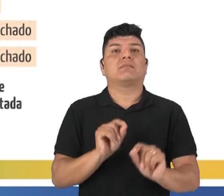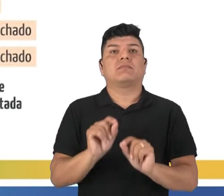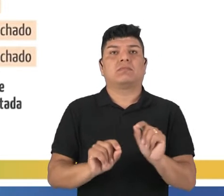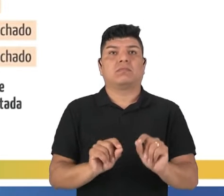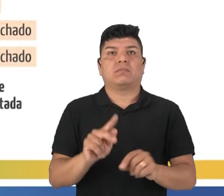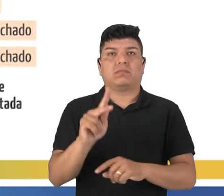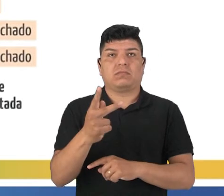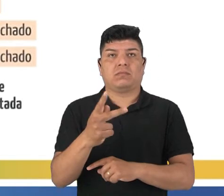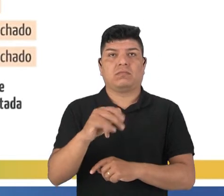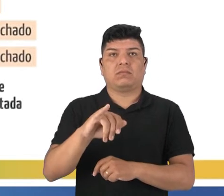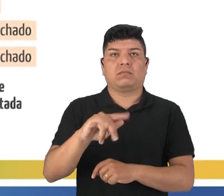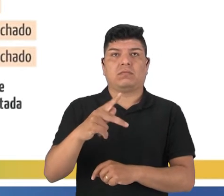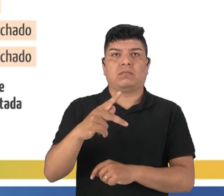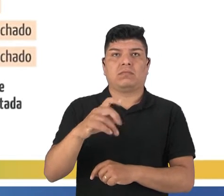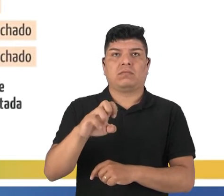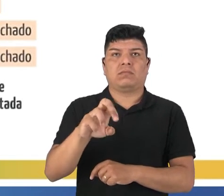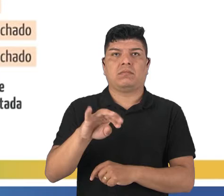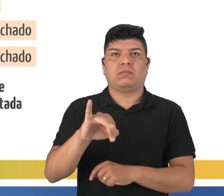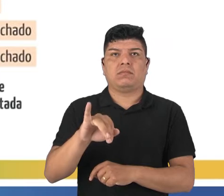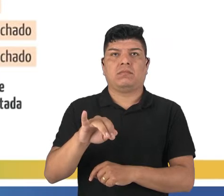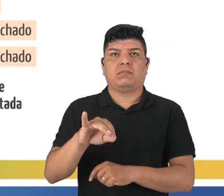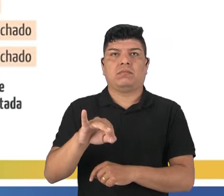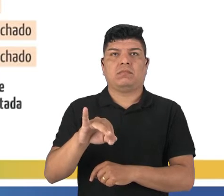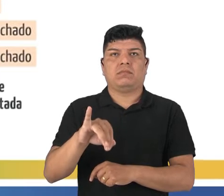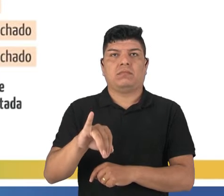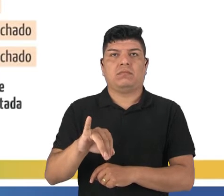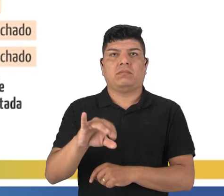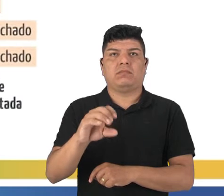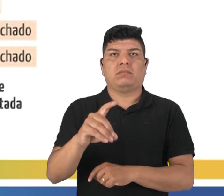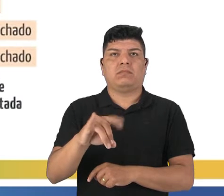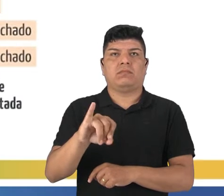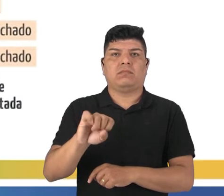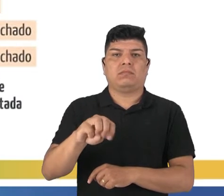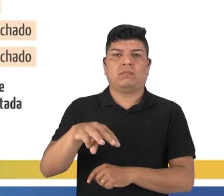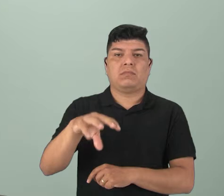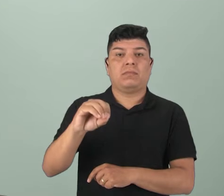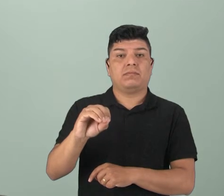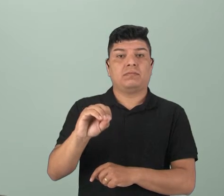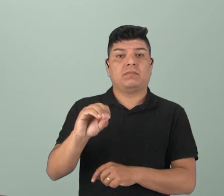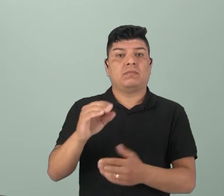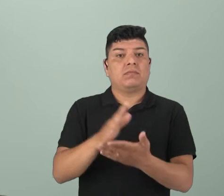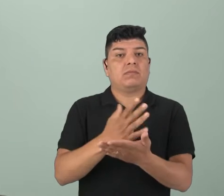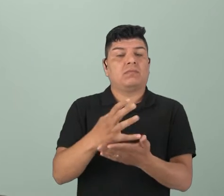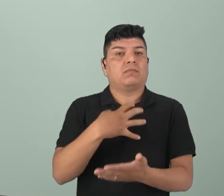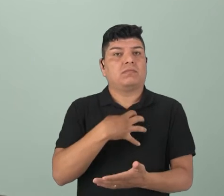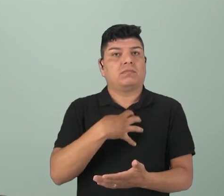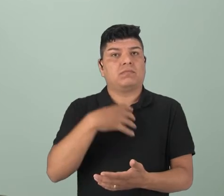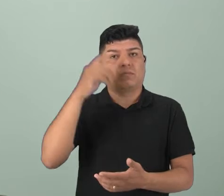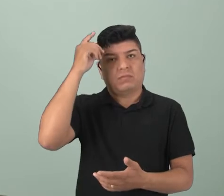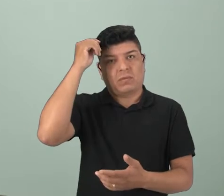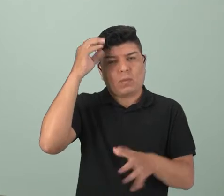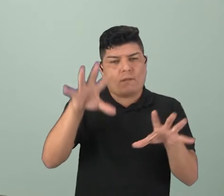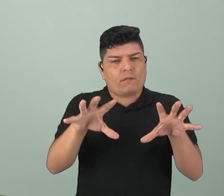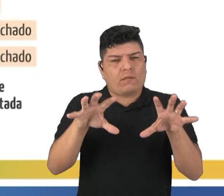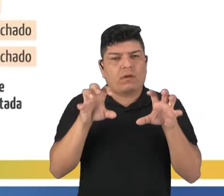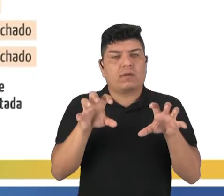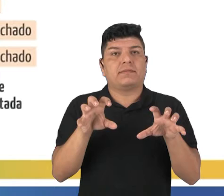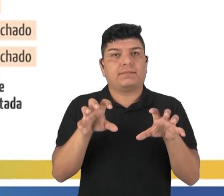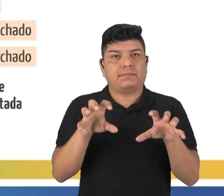de hipotireoidismo. Quando isso ocorre, alguns sintomas são cabelo